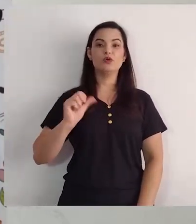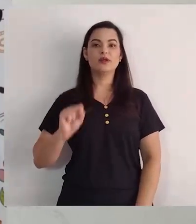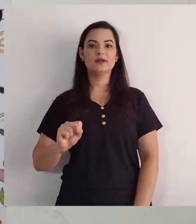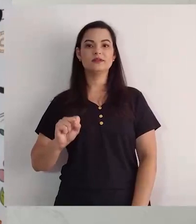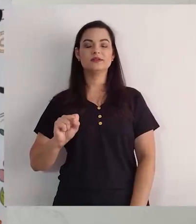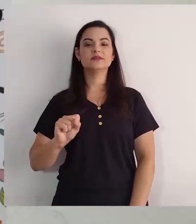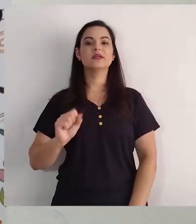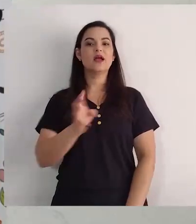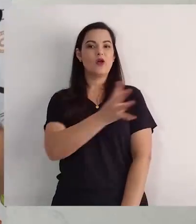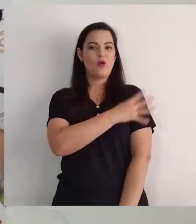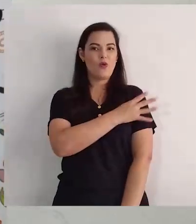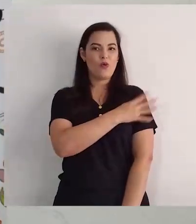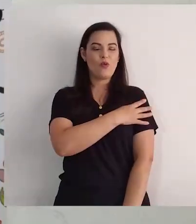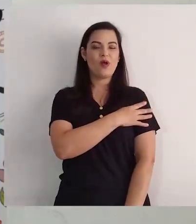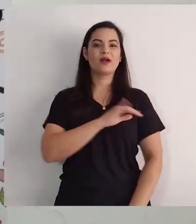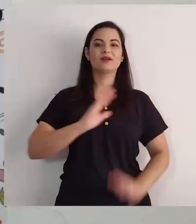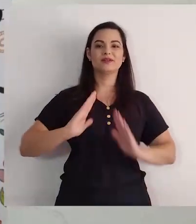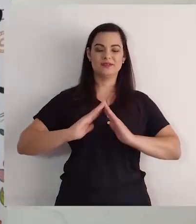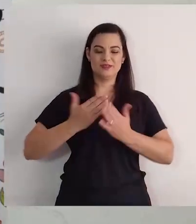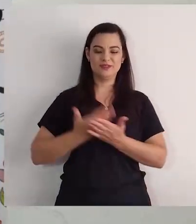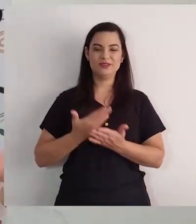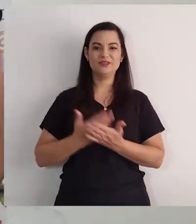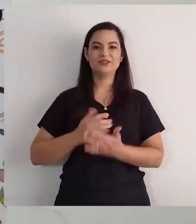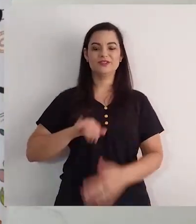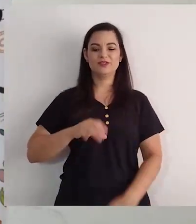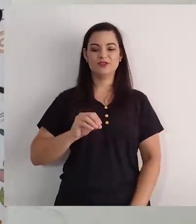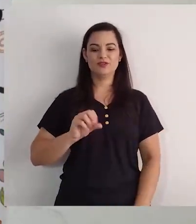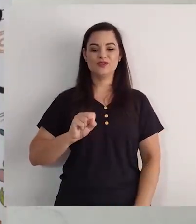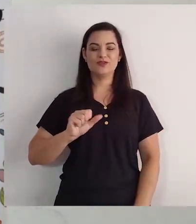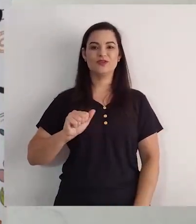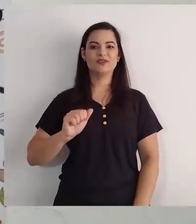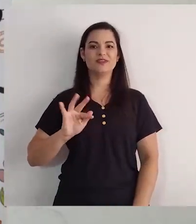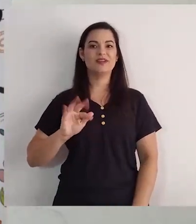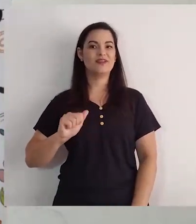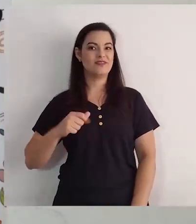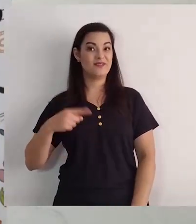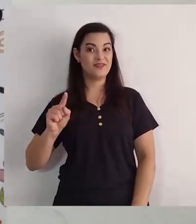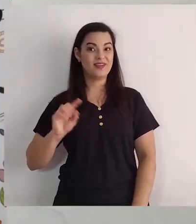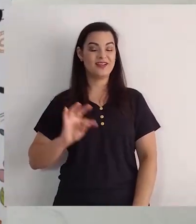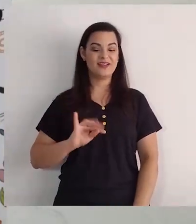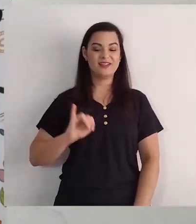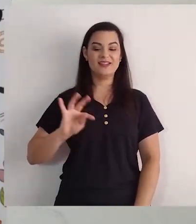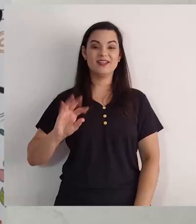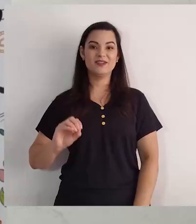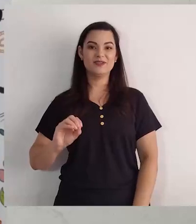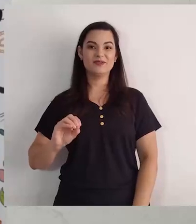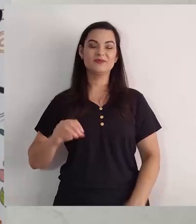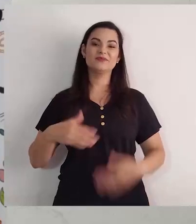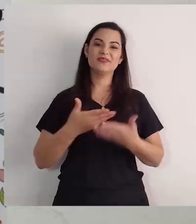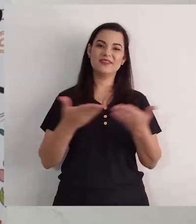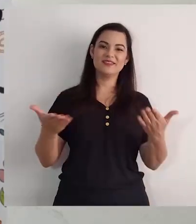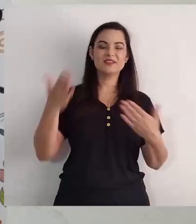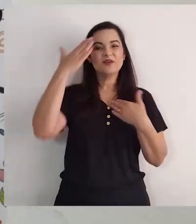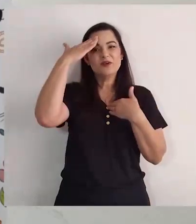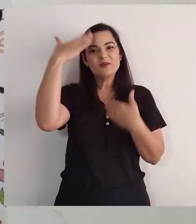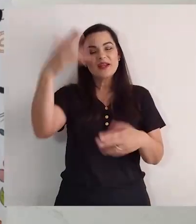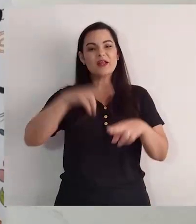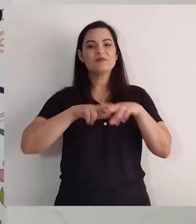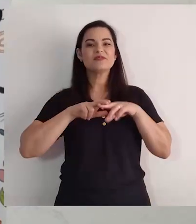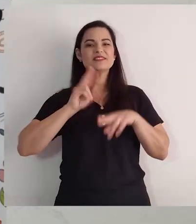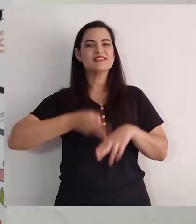Josafá Tito. Muito obrigada às famílias por me receberem aí na casa de vocês com tanto carinho,